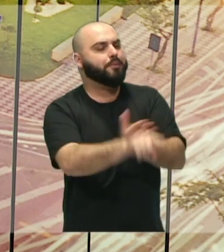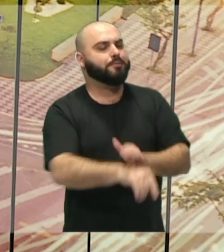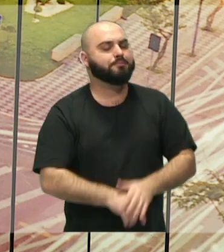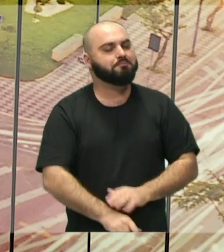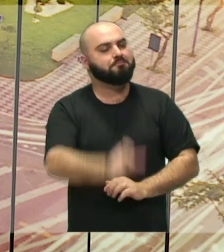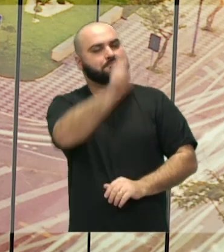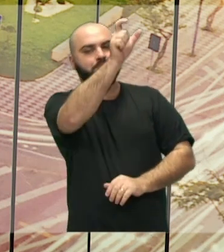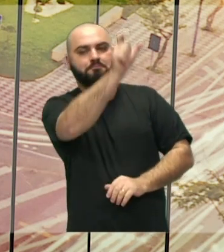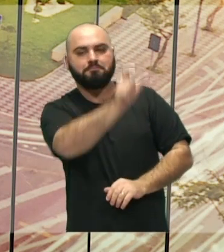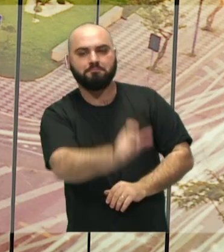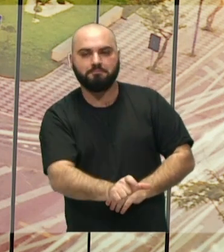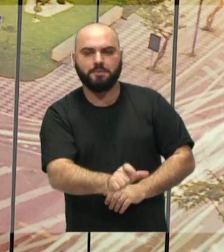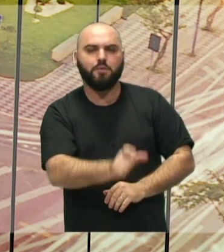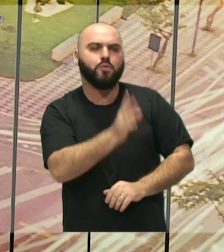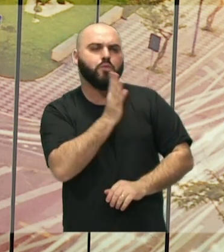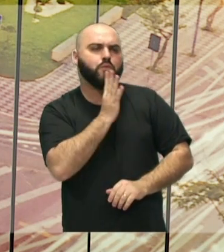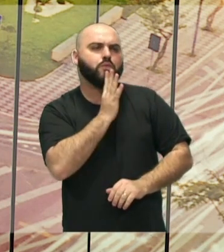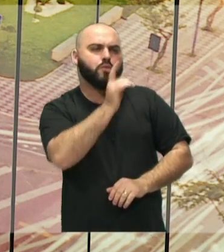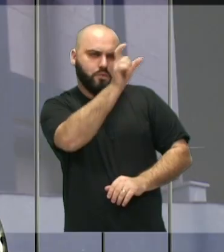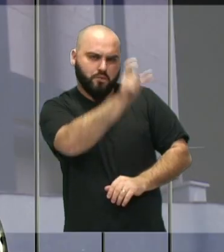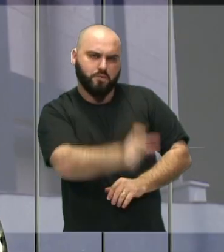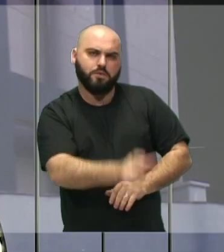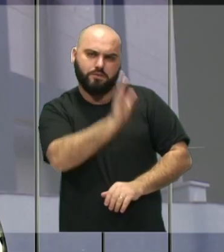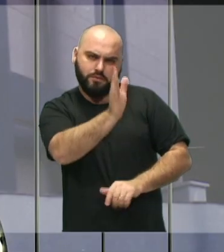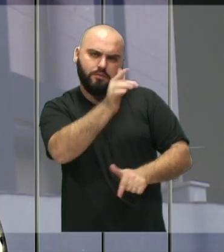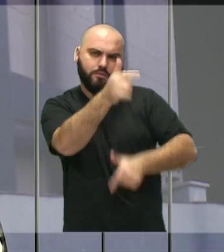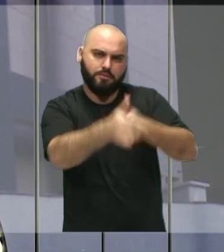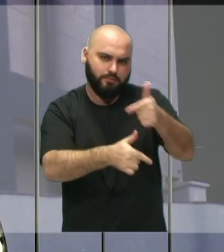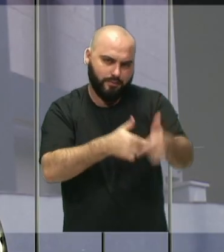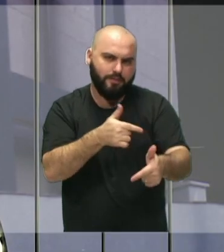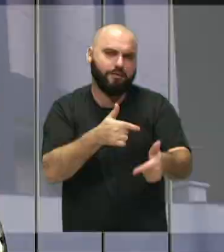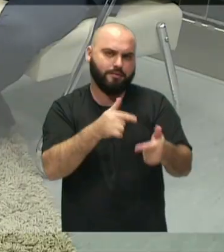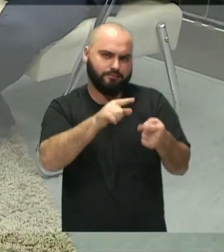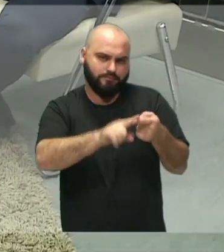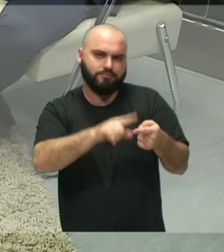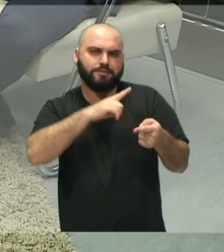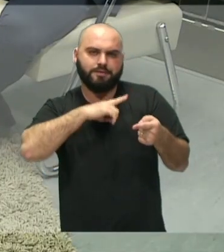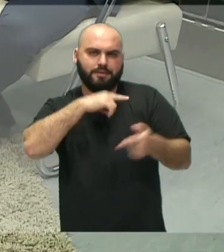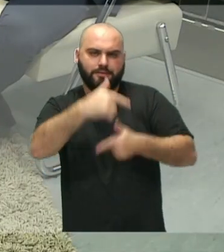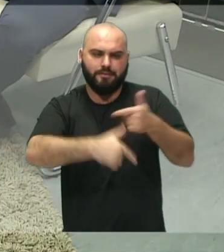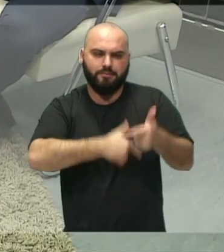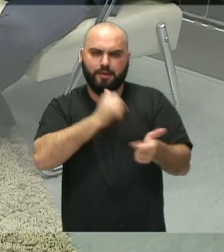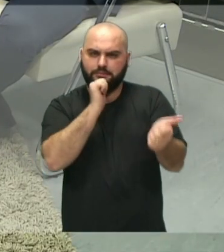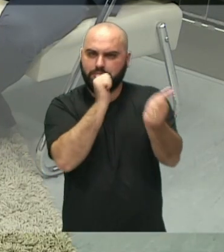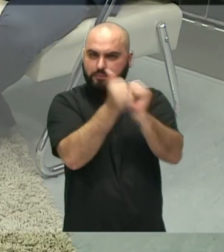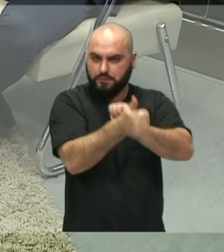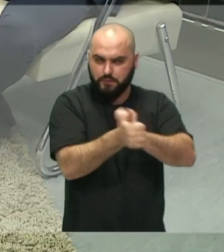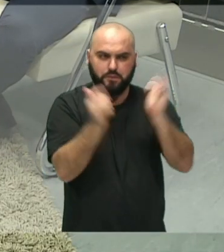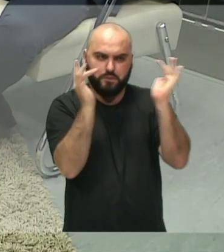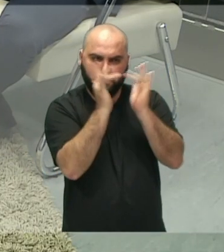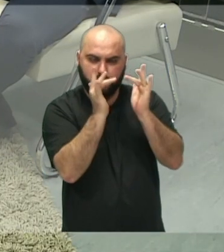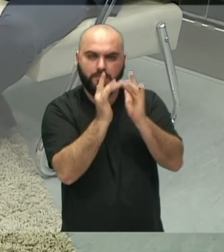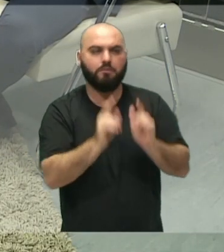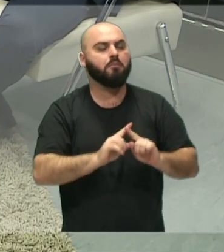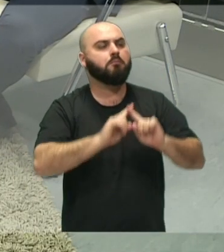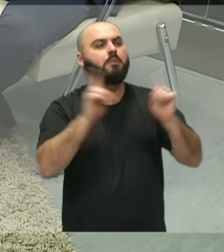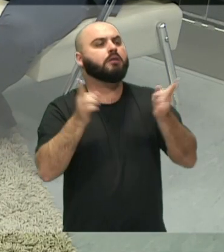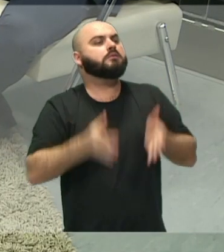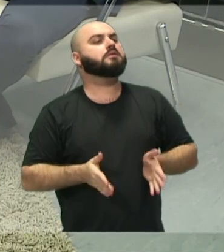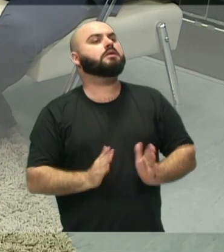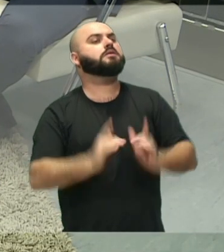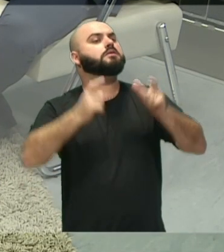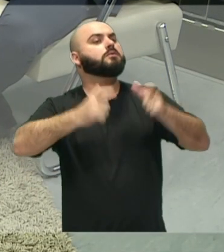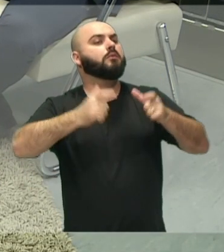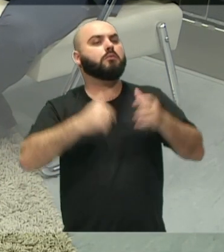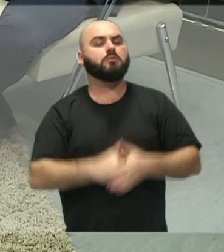A gente conhece o senhor da atividade pública já, né? O senhor tem uma atividade ligada ao esporte, mas o senhor é natural da onde?